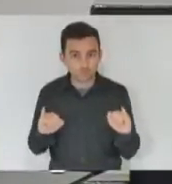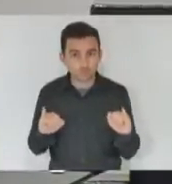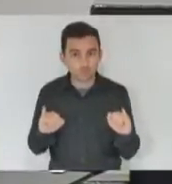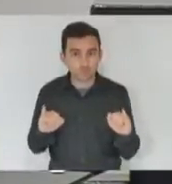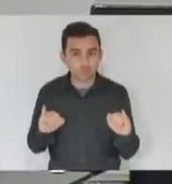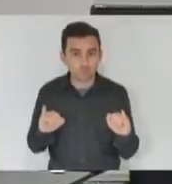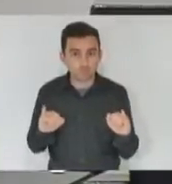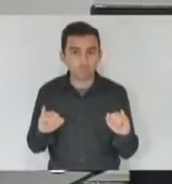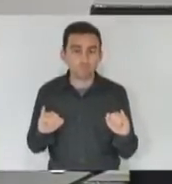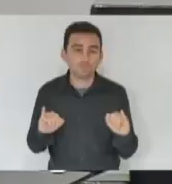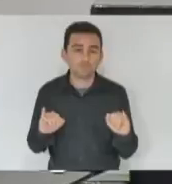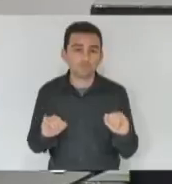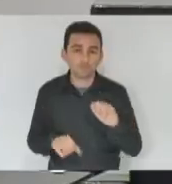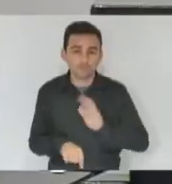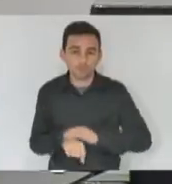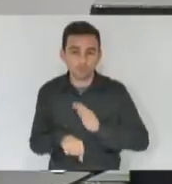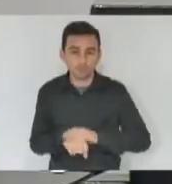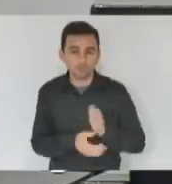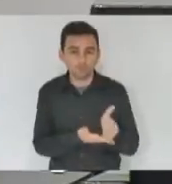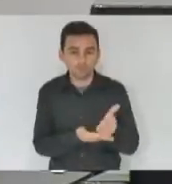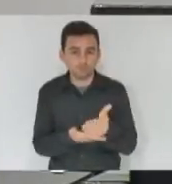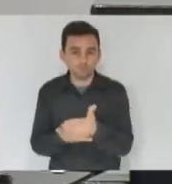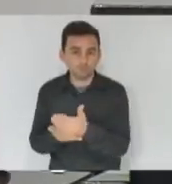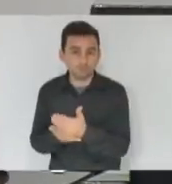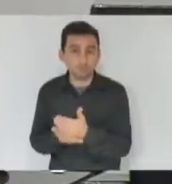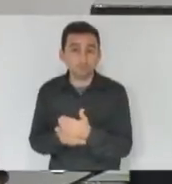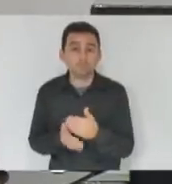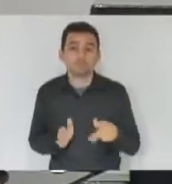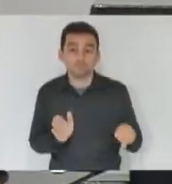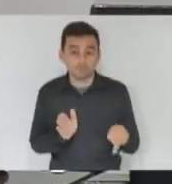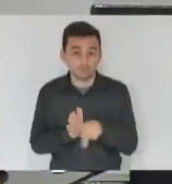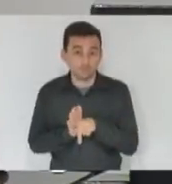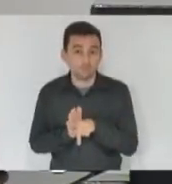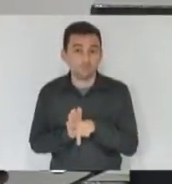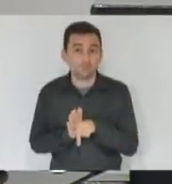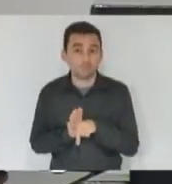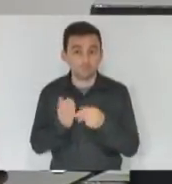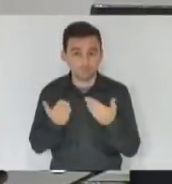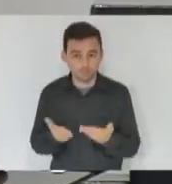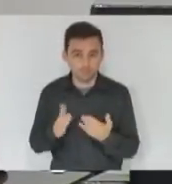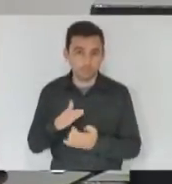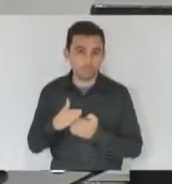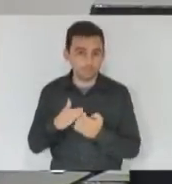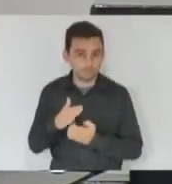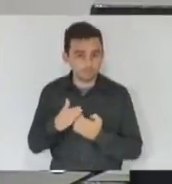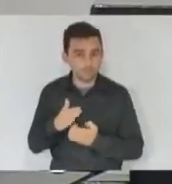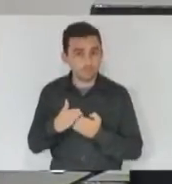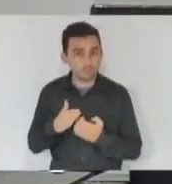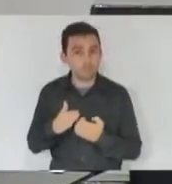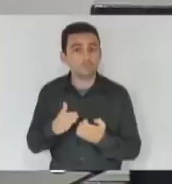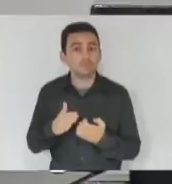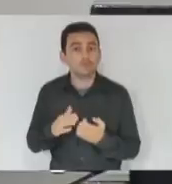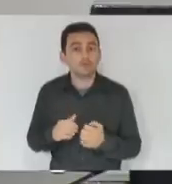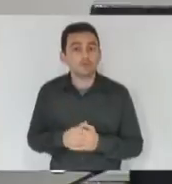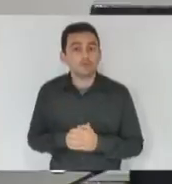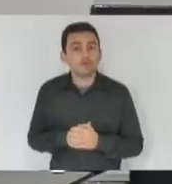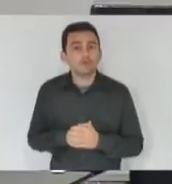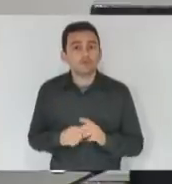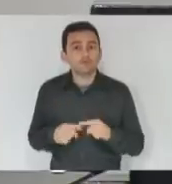fruto da arrecadação da própria companhia, e que